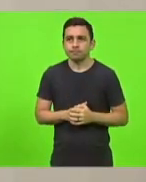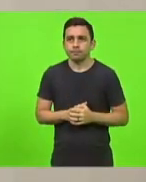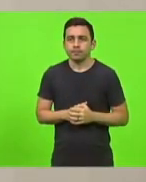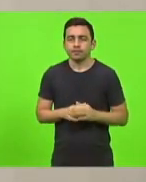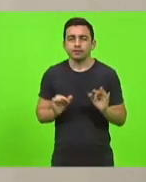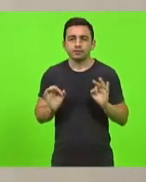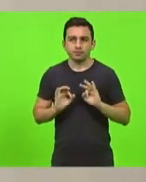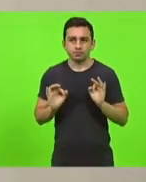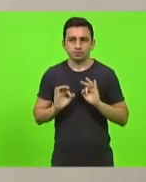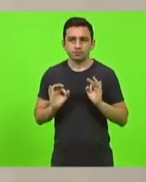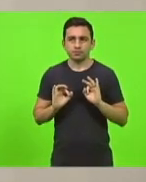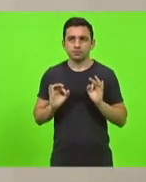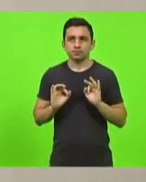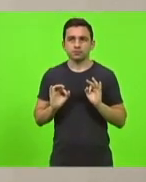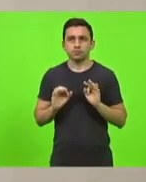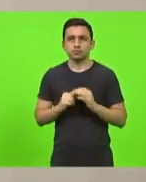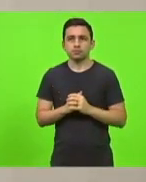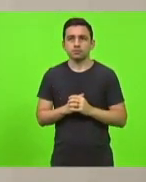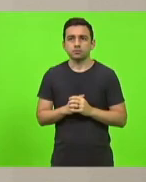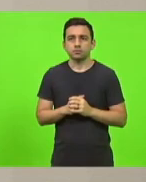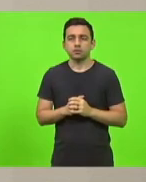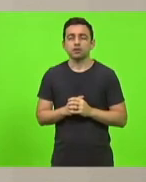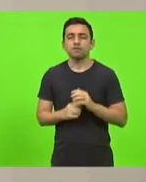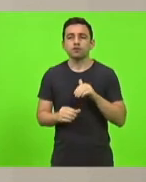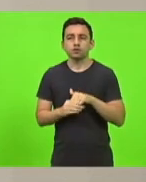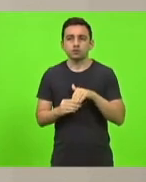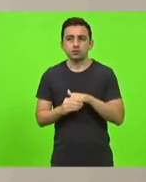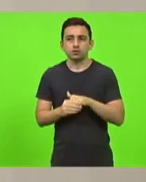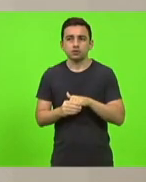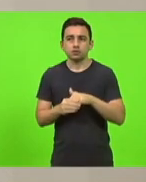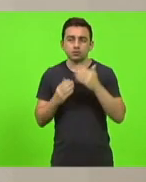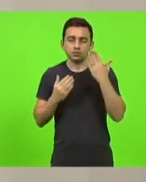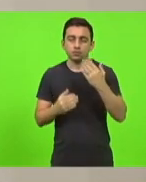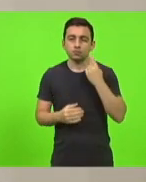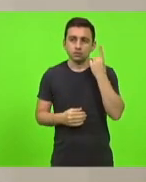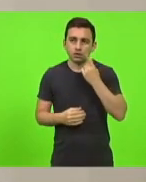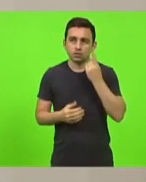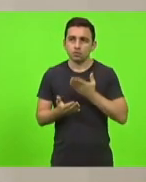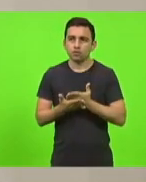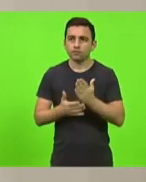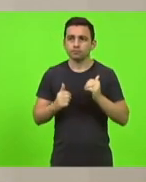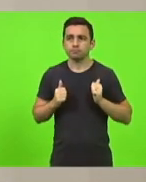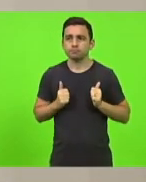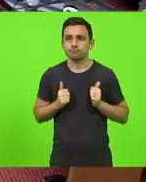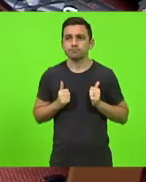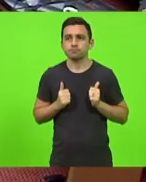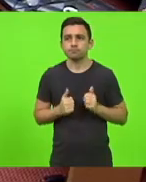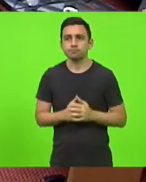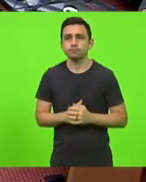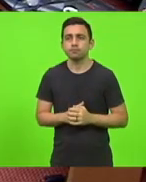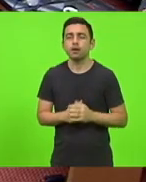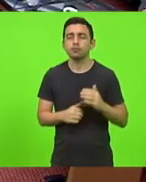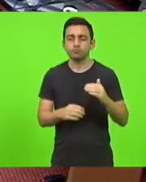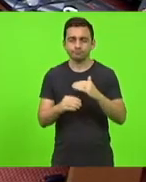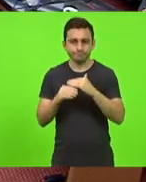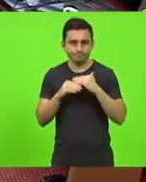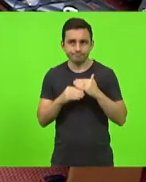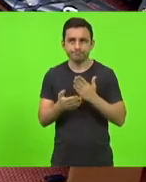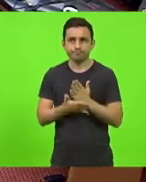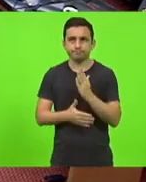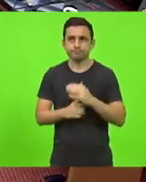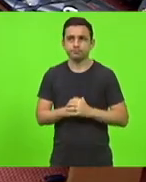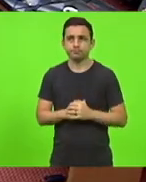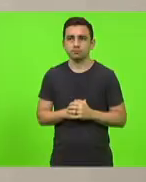havendo mais quem queira discutir, em votação, deputados que aprovam, permaneçam como se encontram. Aprovado por